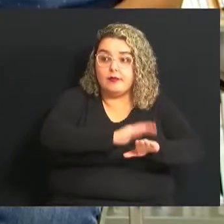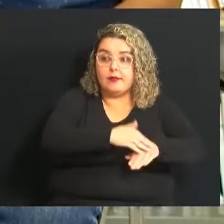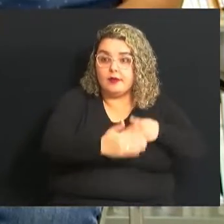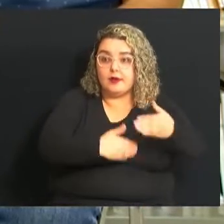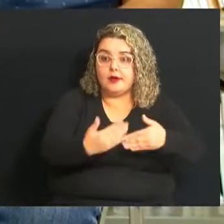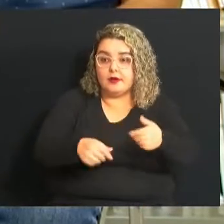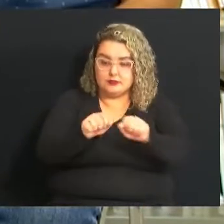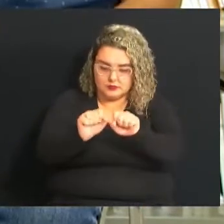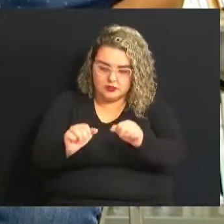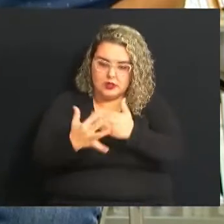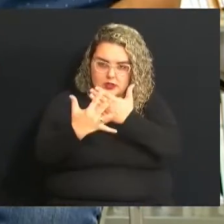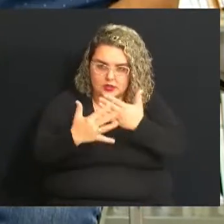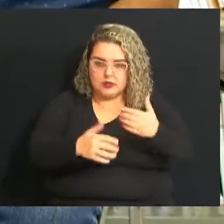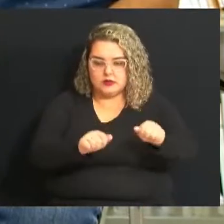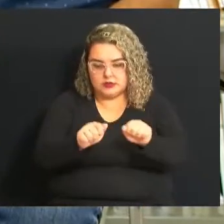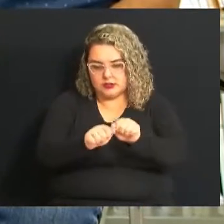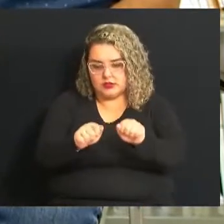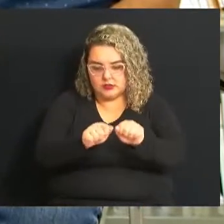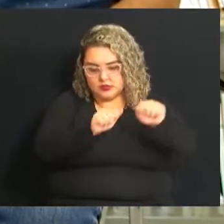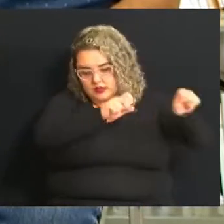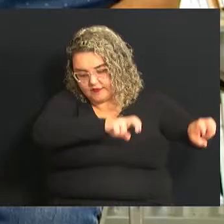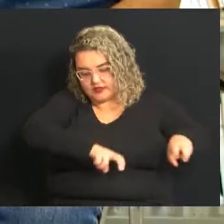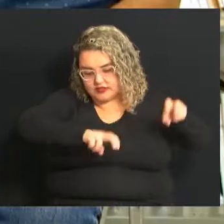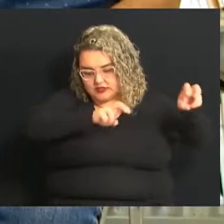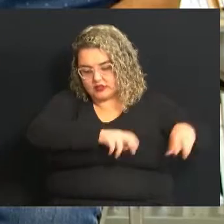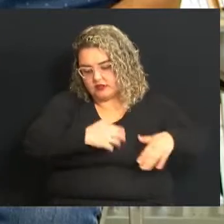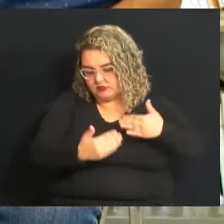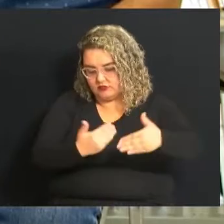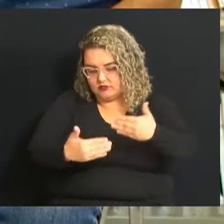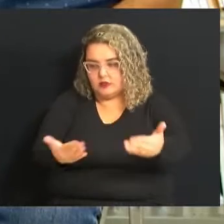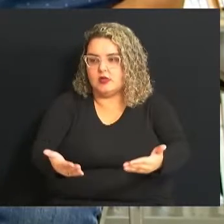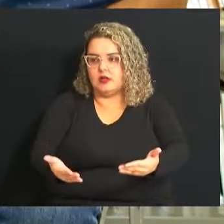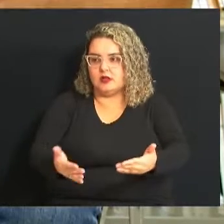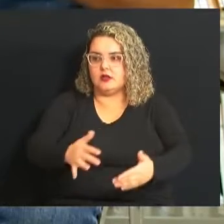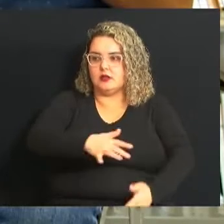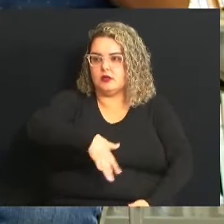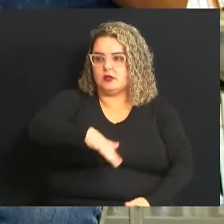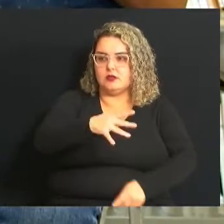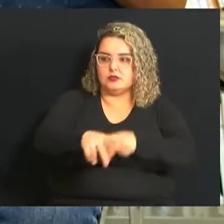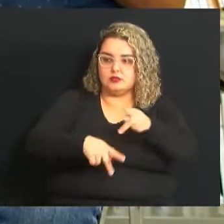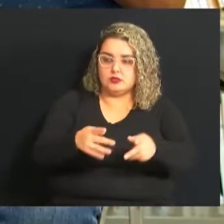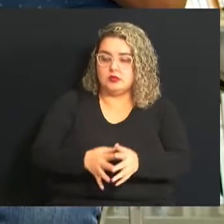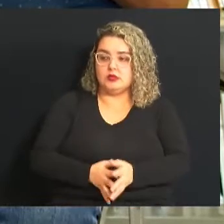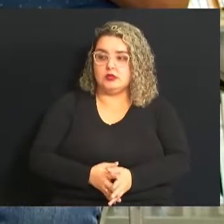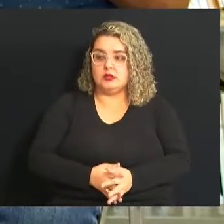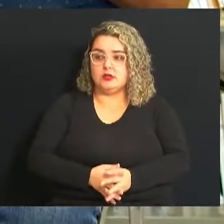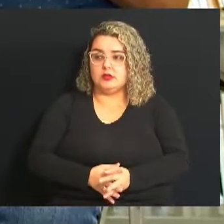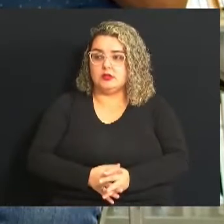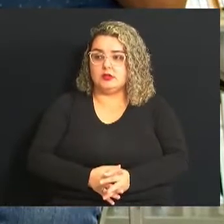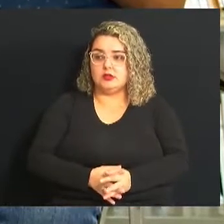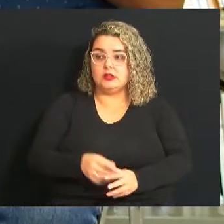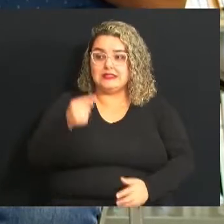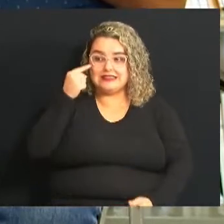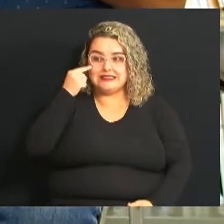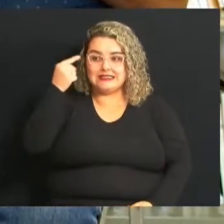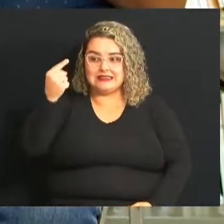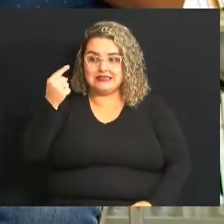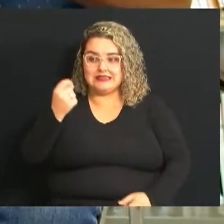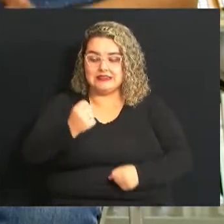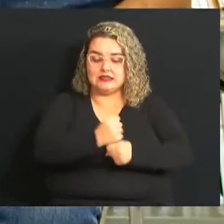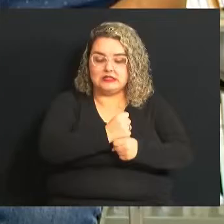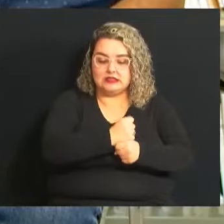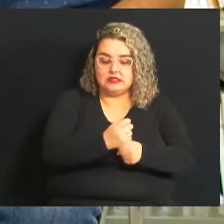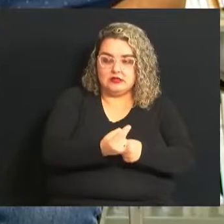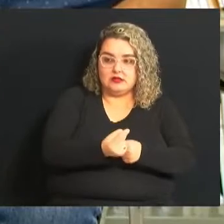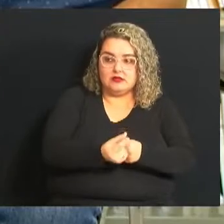agrícolas, né? O conjunto de atividades de uma determinada população. Então, essa ideia da longa permanência é uma